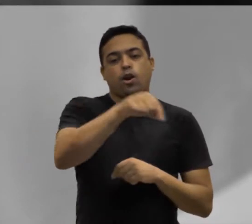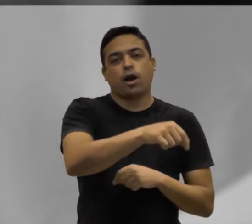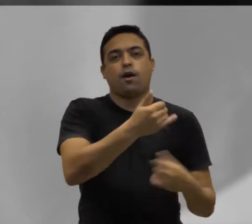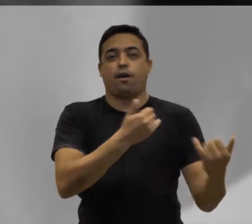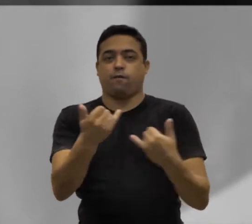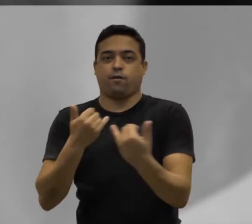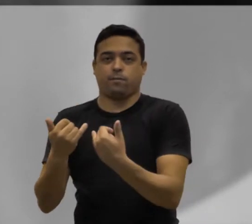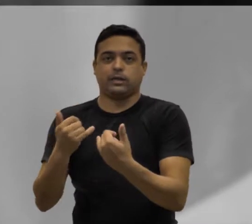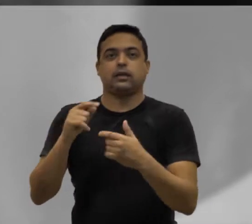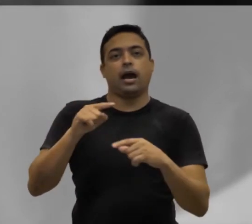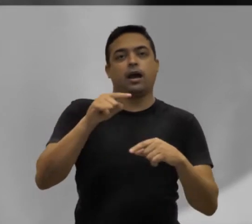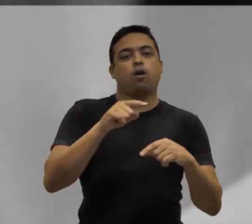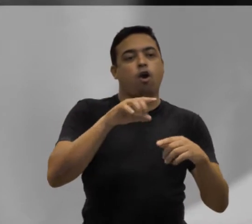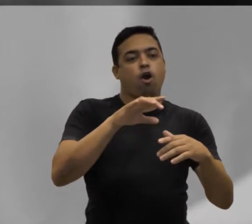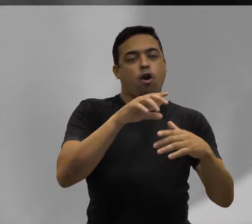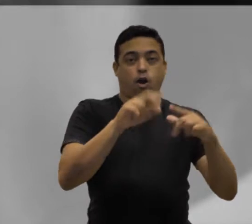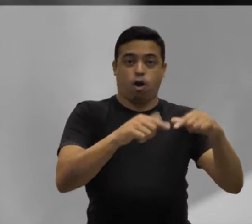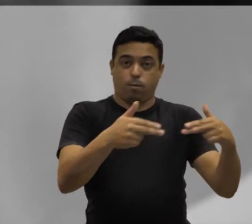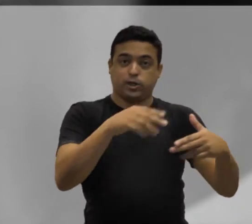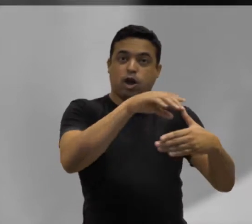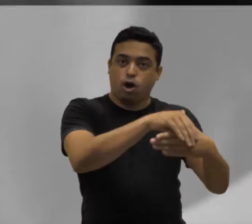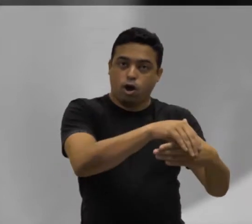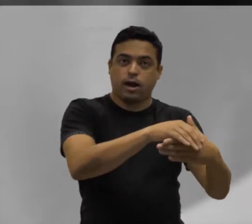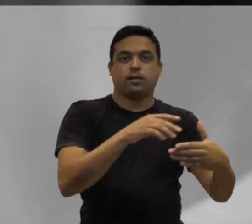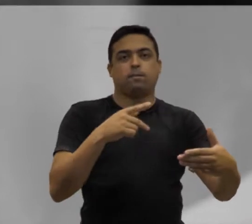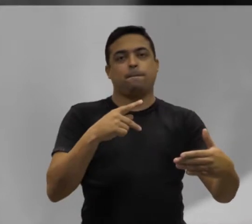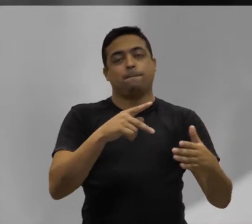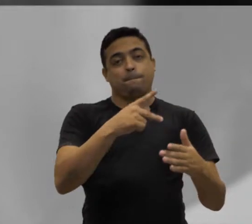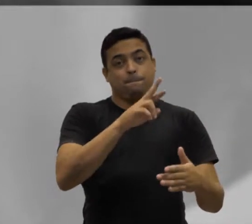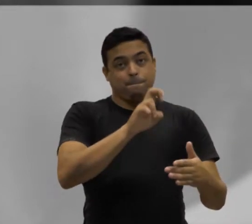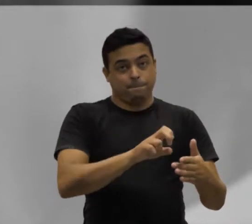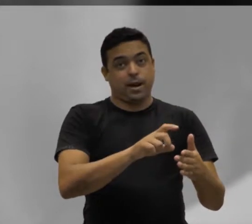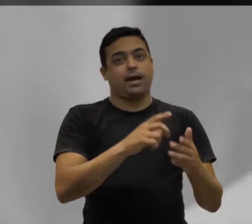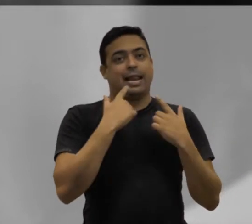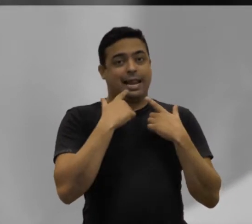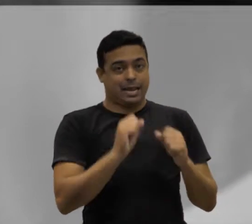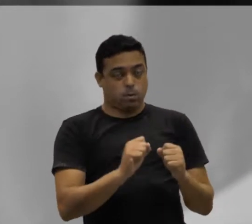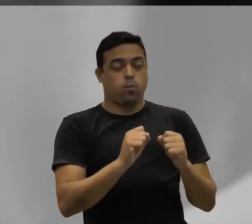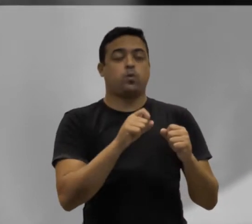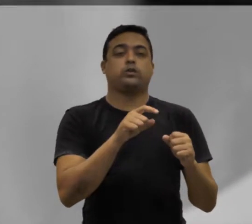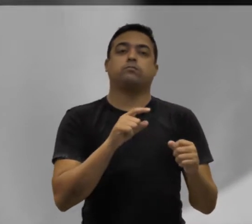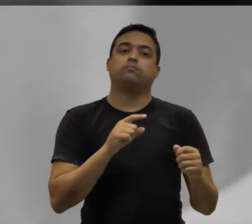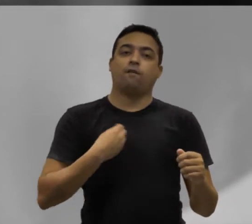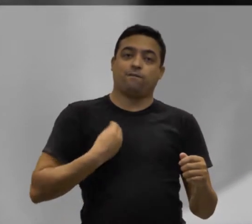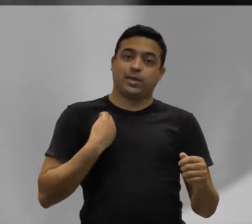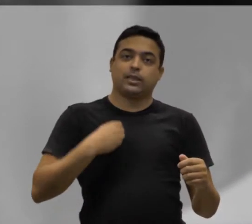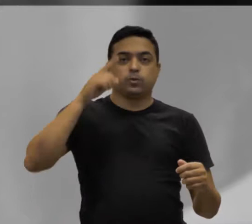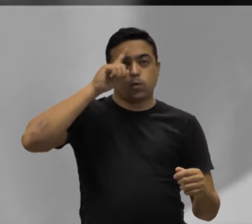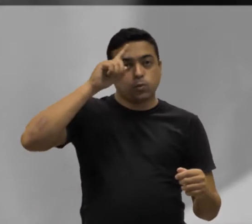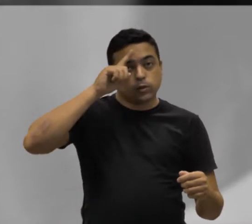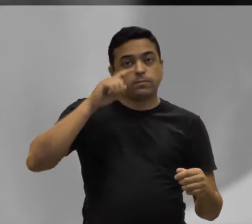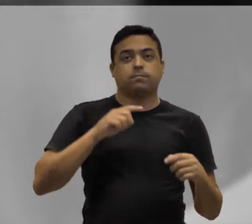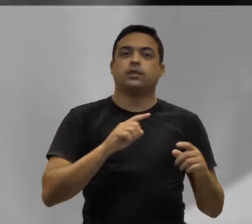ao objeto concreto que facilita ao surdo-cego pré-linguístico relacioná-las com as vivências